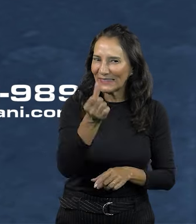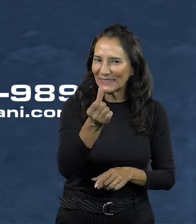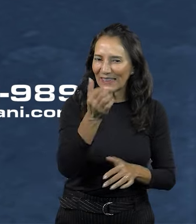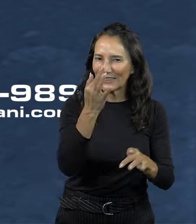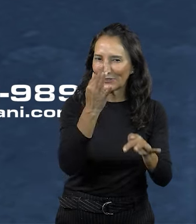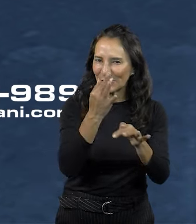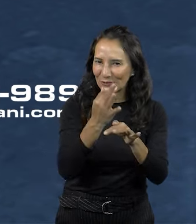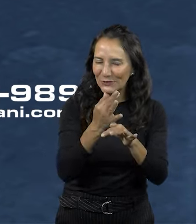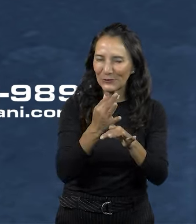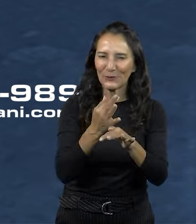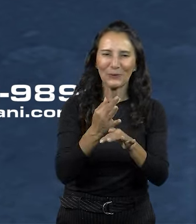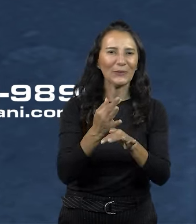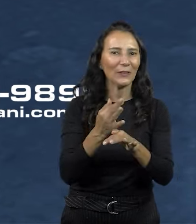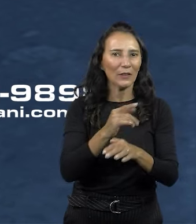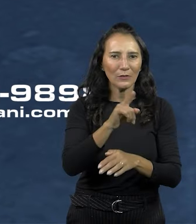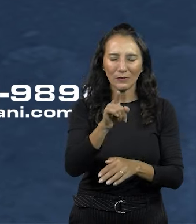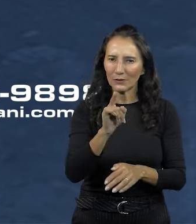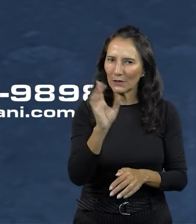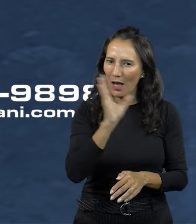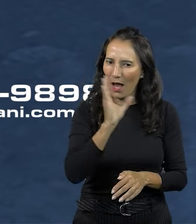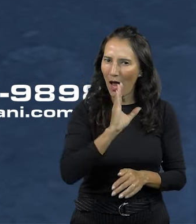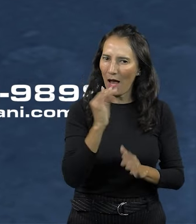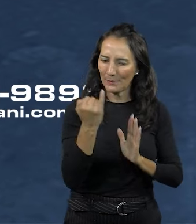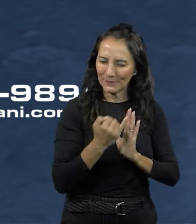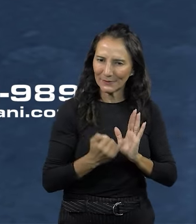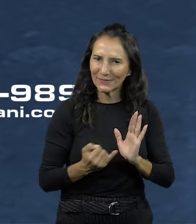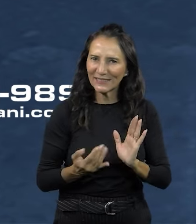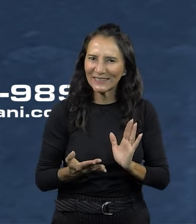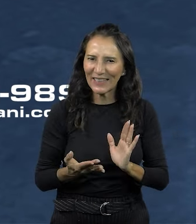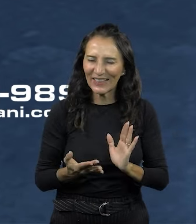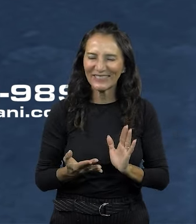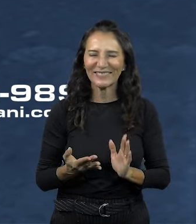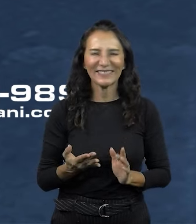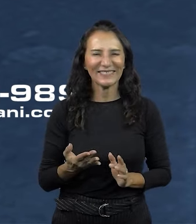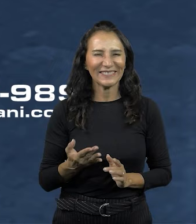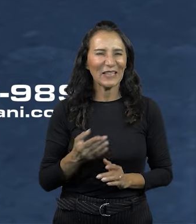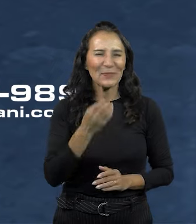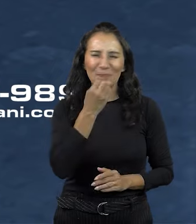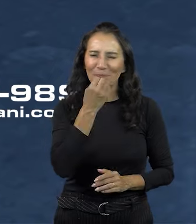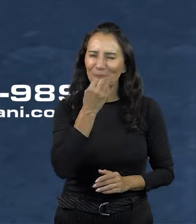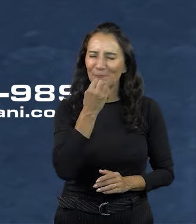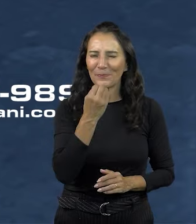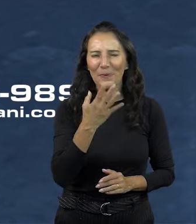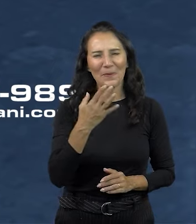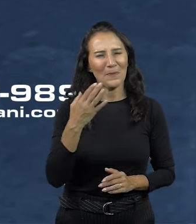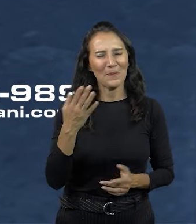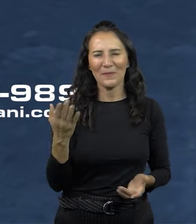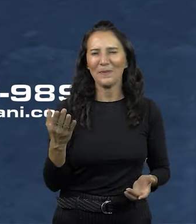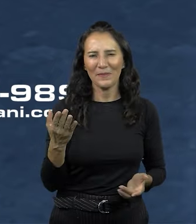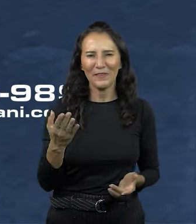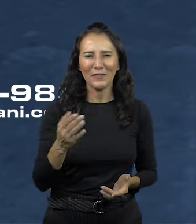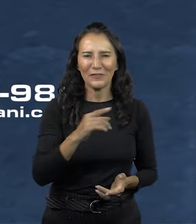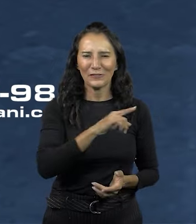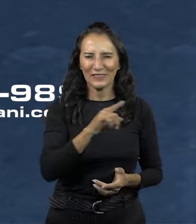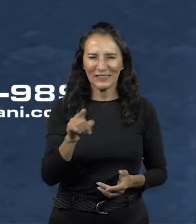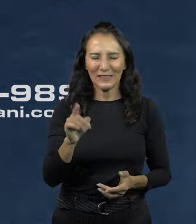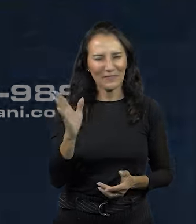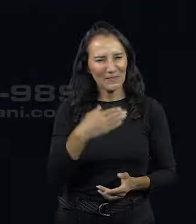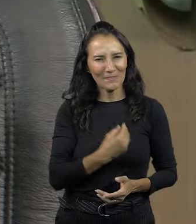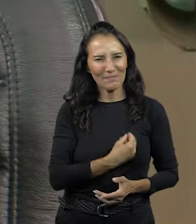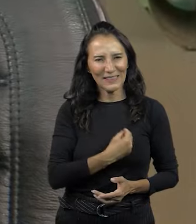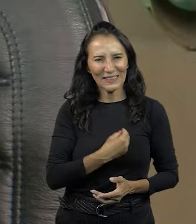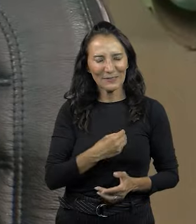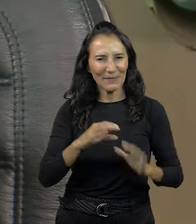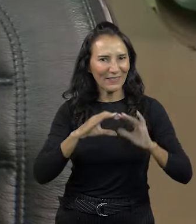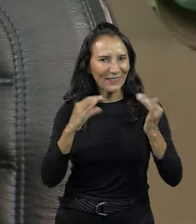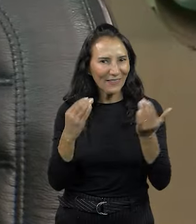da Olha você tem que correr Hein você vai ter que correr vai ser muito importante 5 e 6 de julho talvez